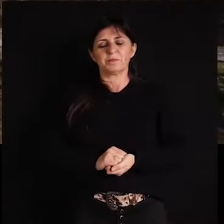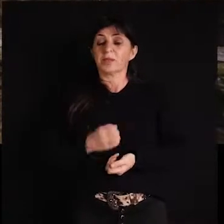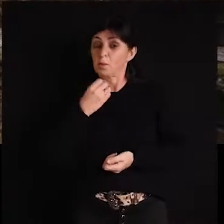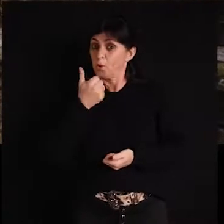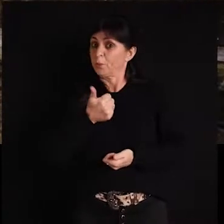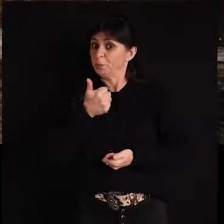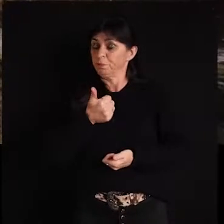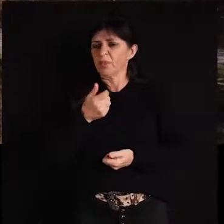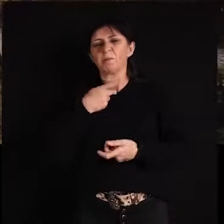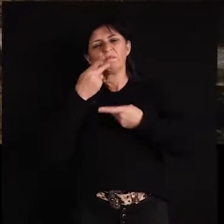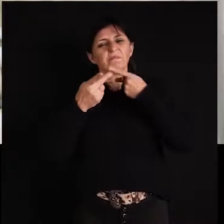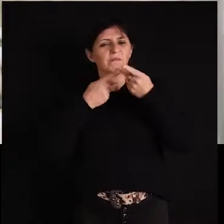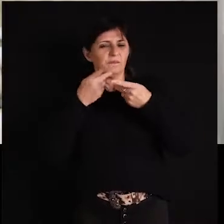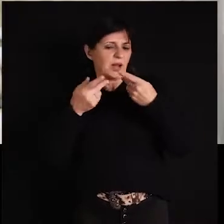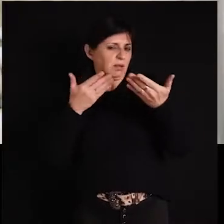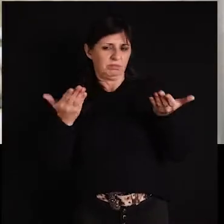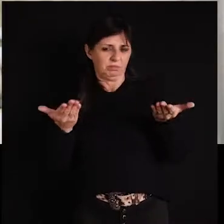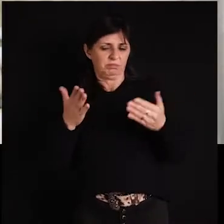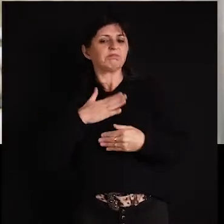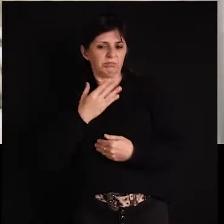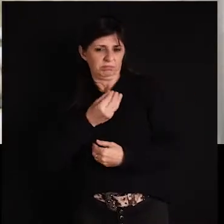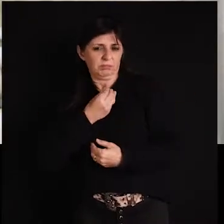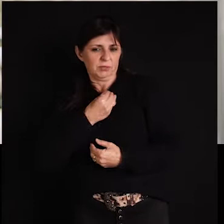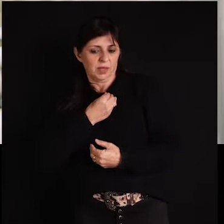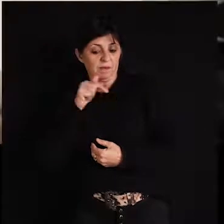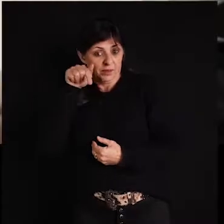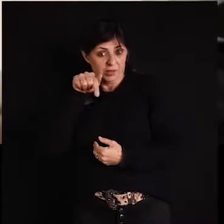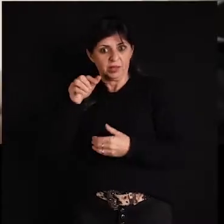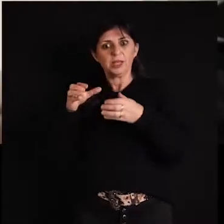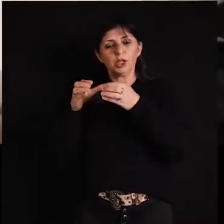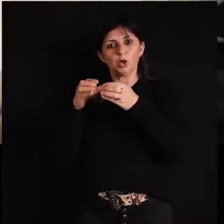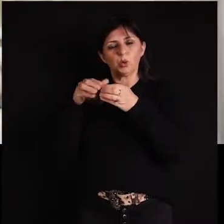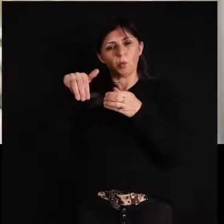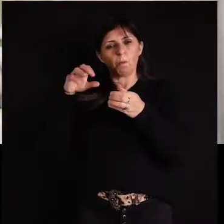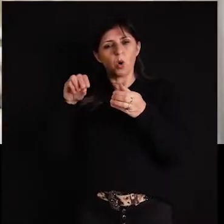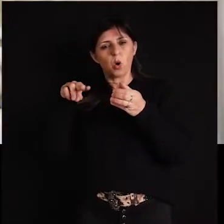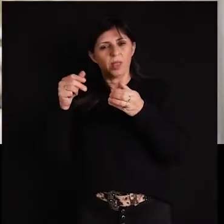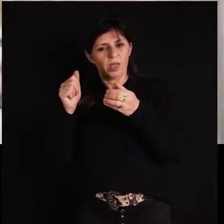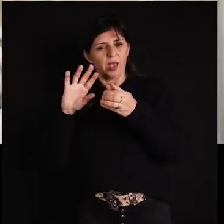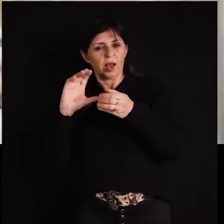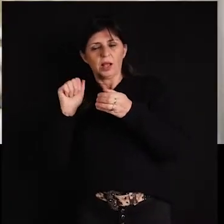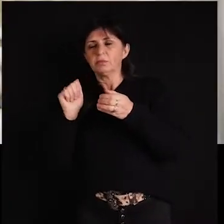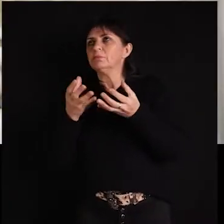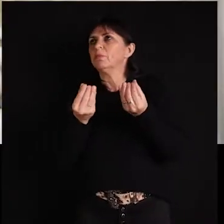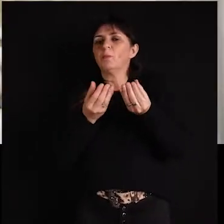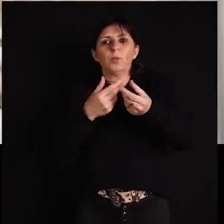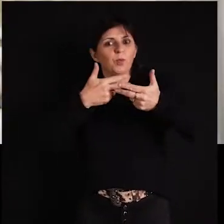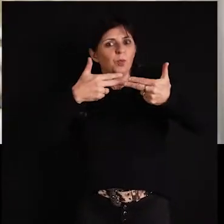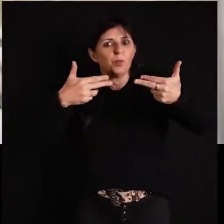Bom, para falar da minha vida aqui com os Monarcas, história é o que não falta. Tem